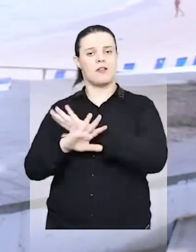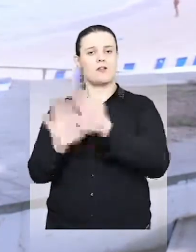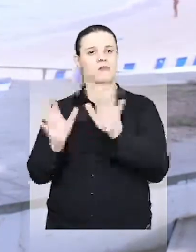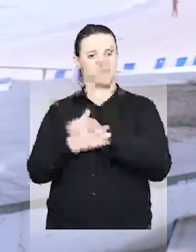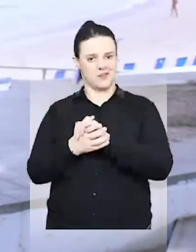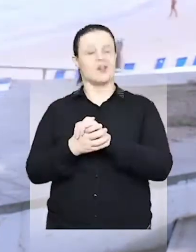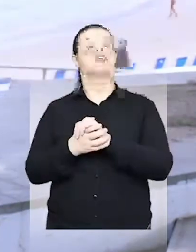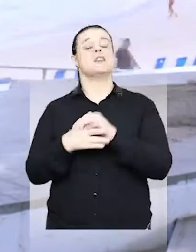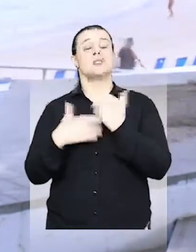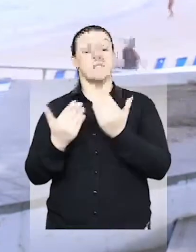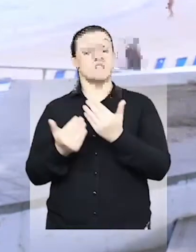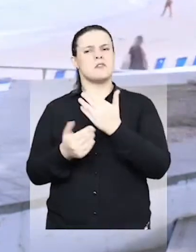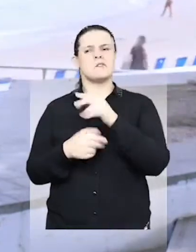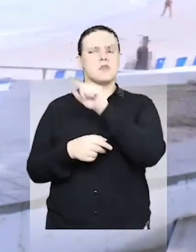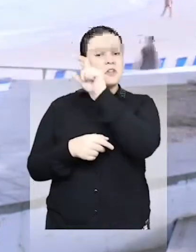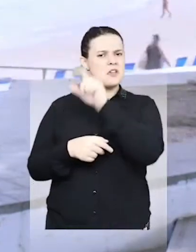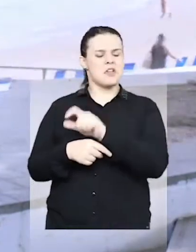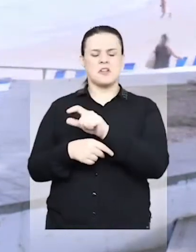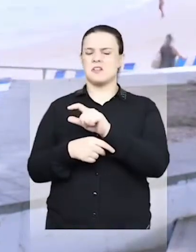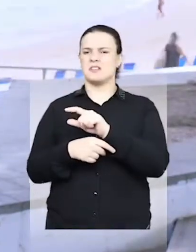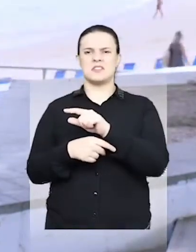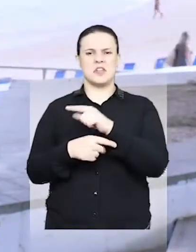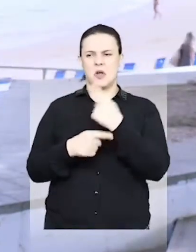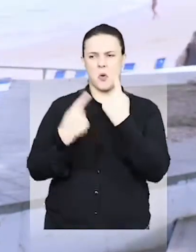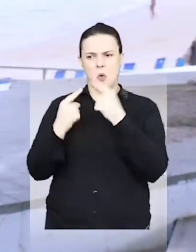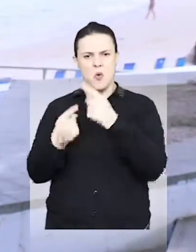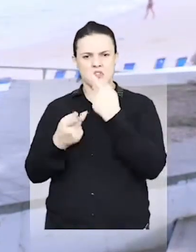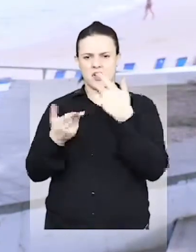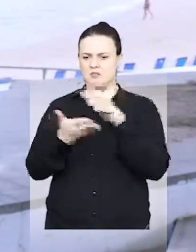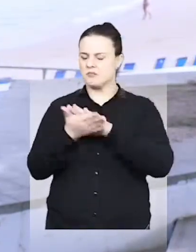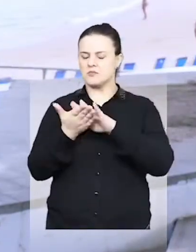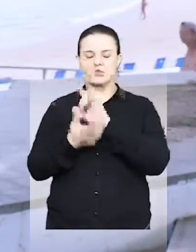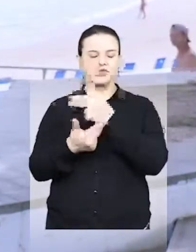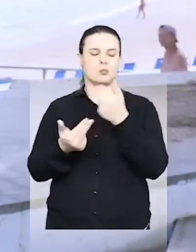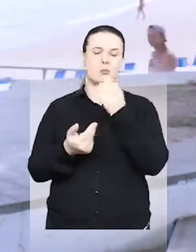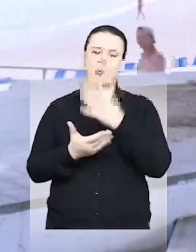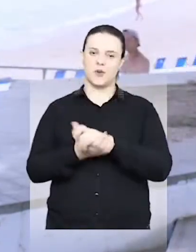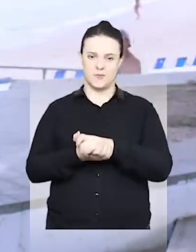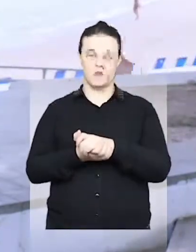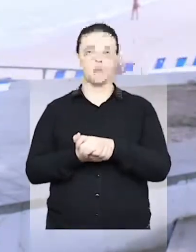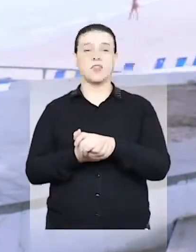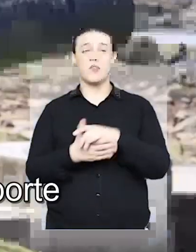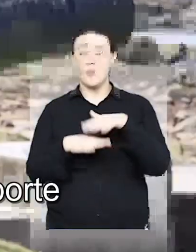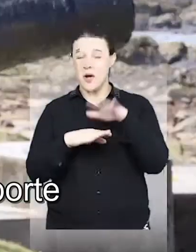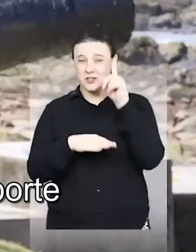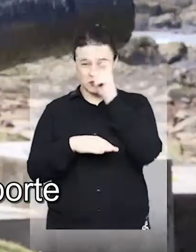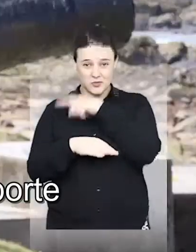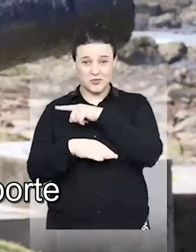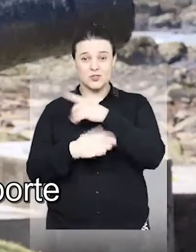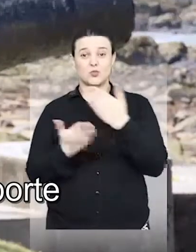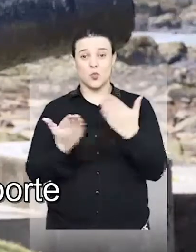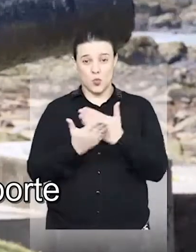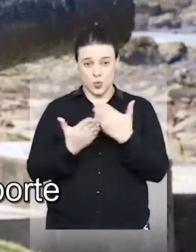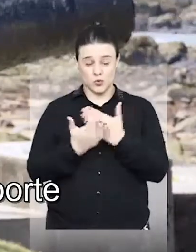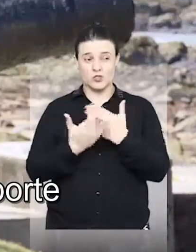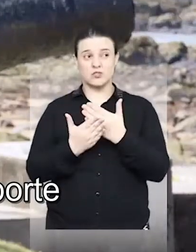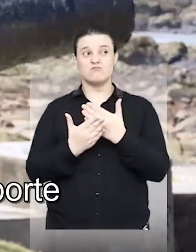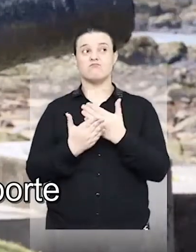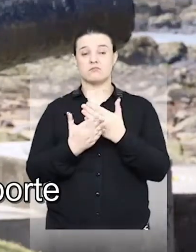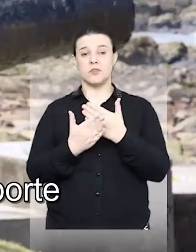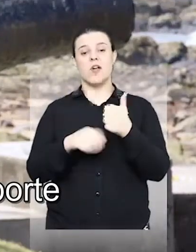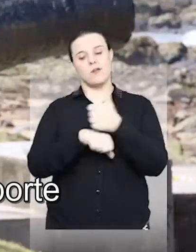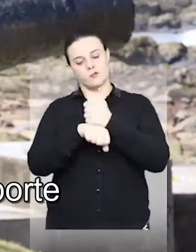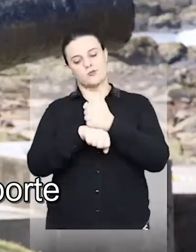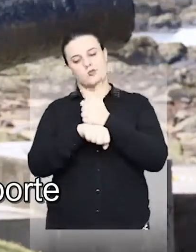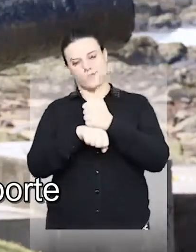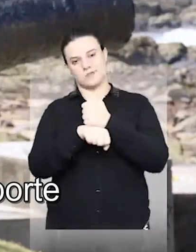dele. Então, é um menino que não tem o que falar dele, só falar coisas boas mesmo dele. Minha maior dificuldade hoje no esporte é a